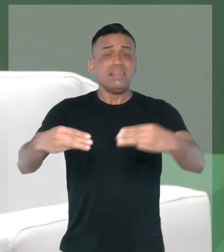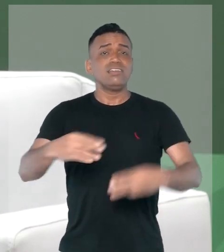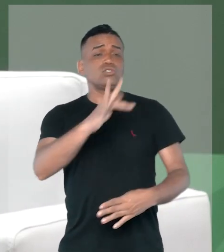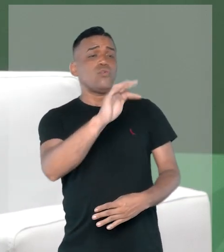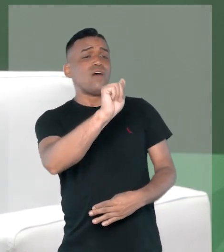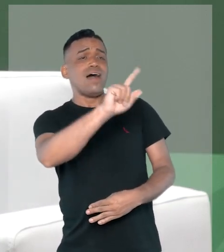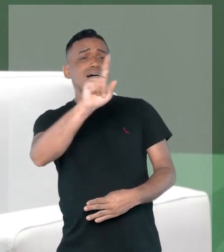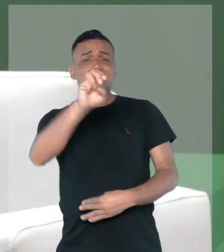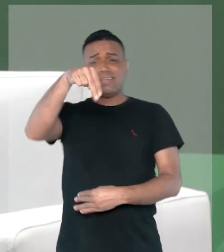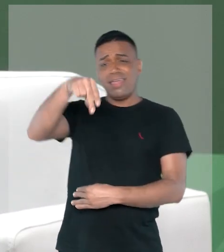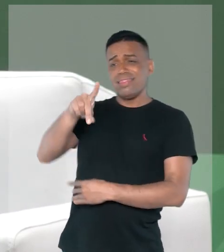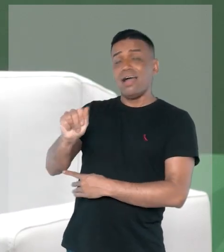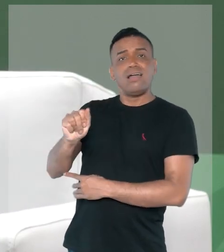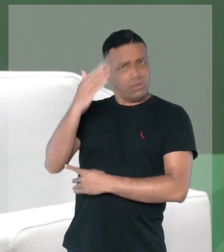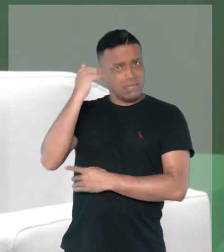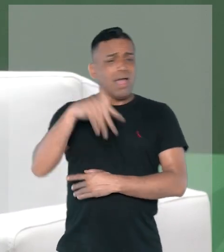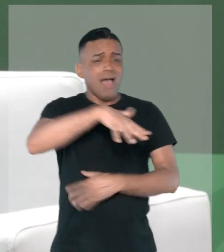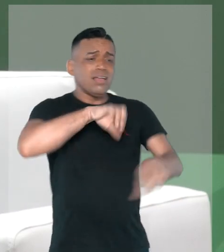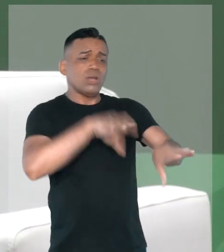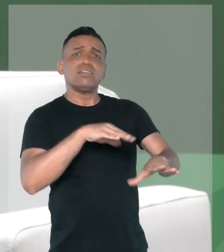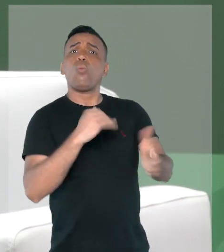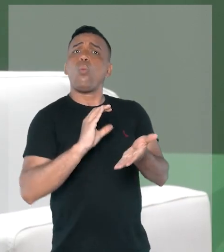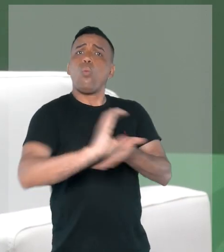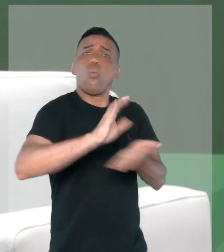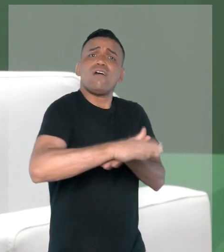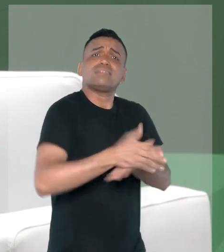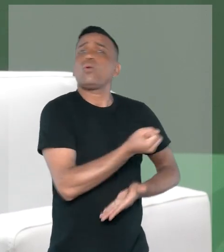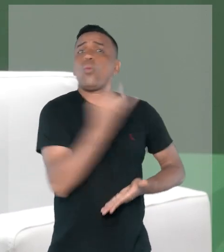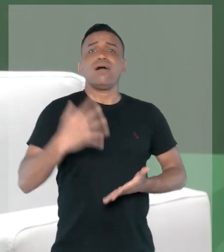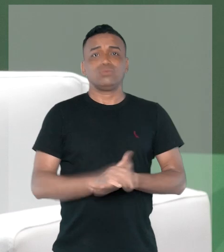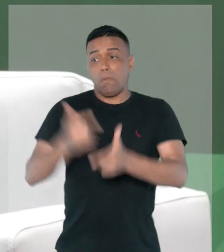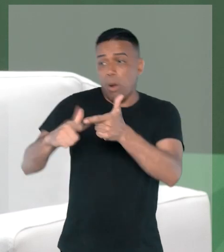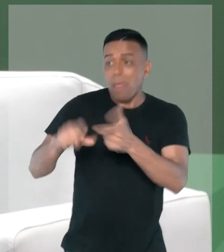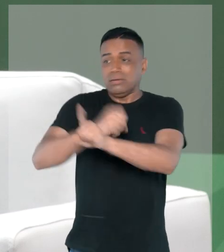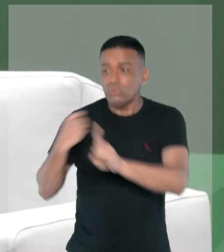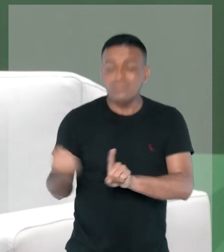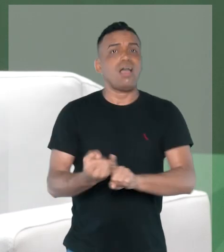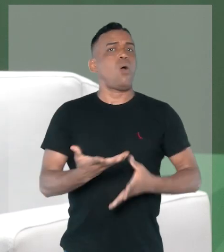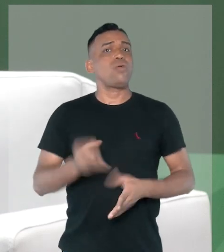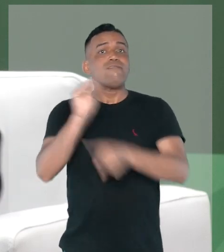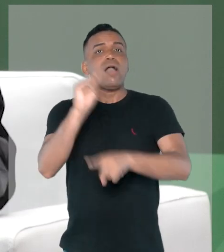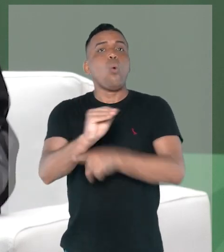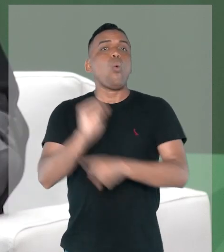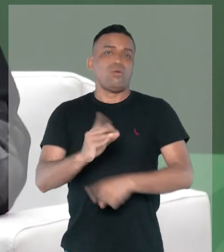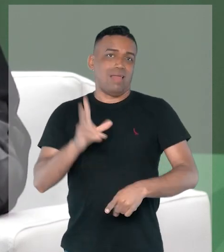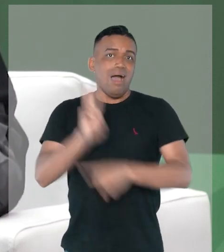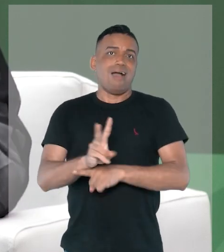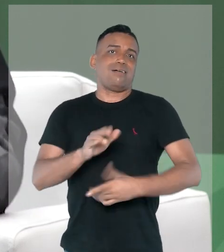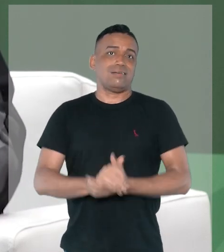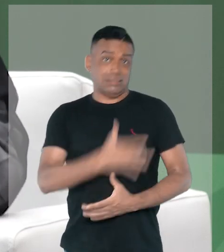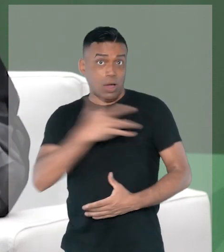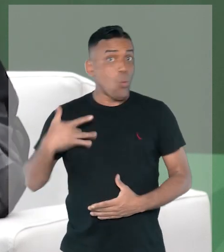falo, mas que Fazenda? Eu quero saber da educação, das questões sociais. Quem vai cuidar disso?